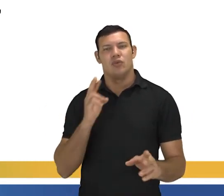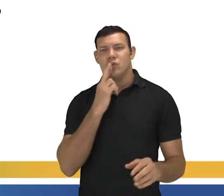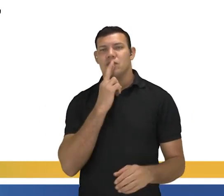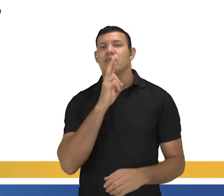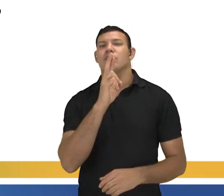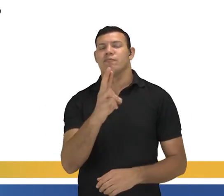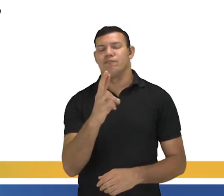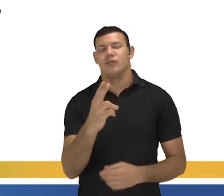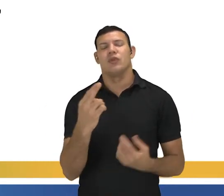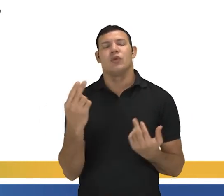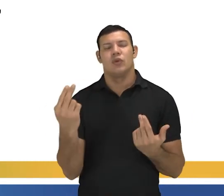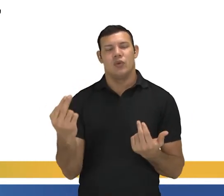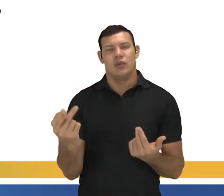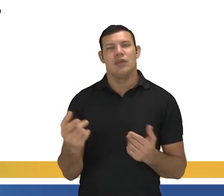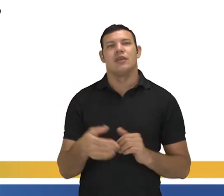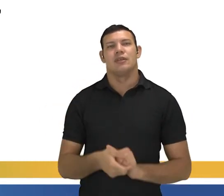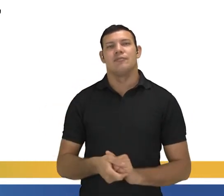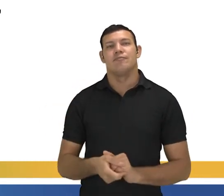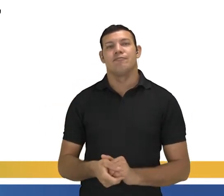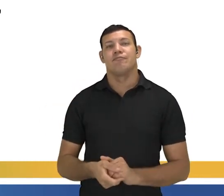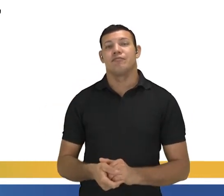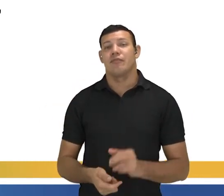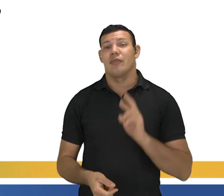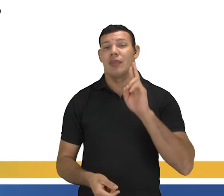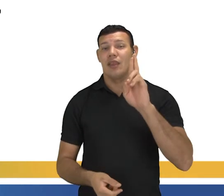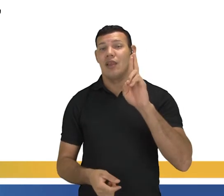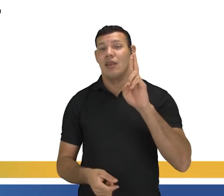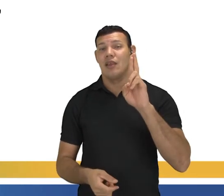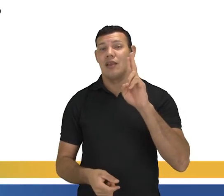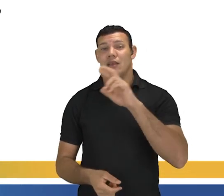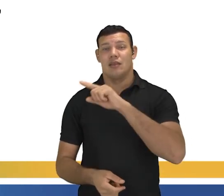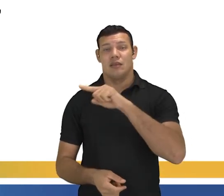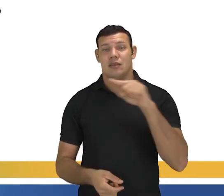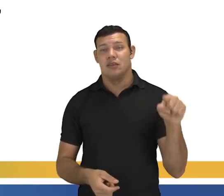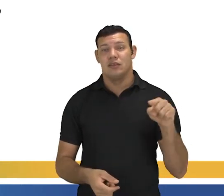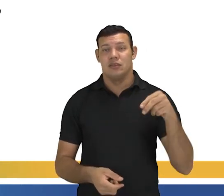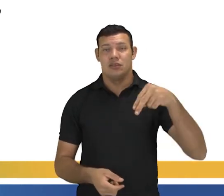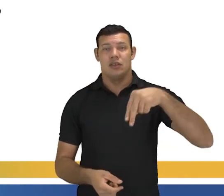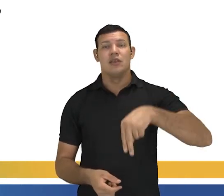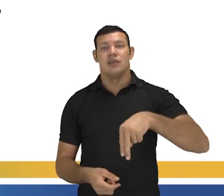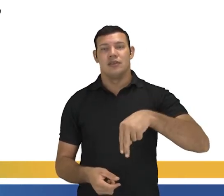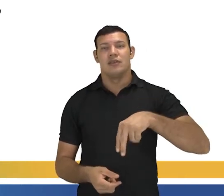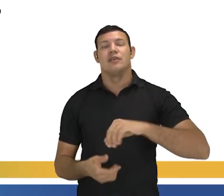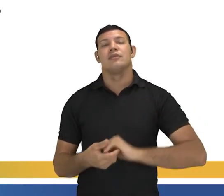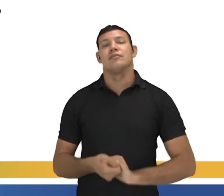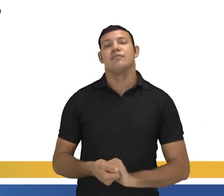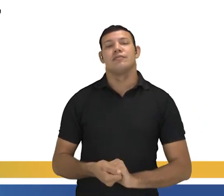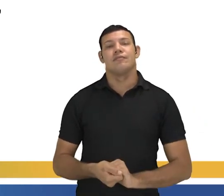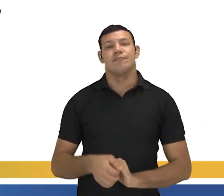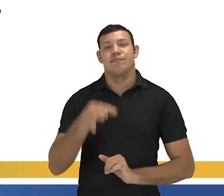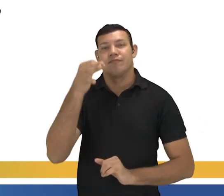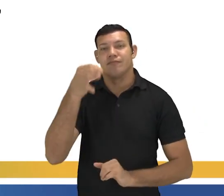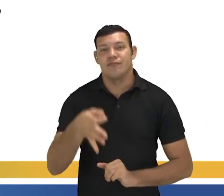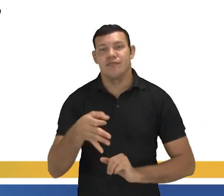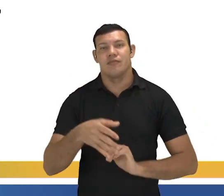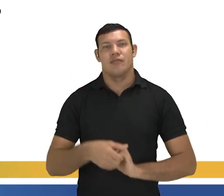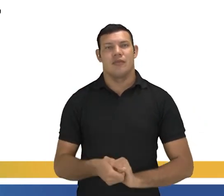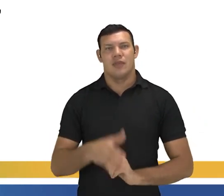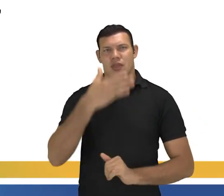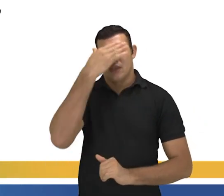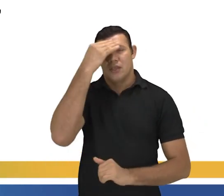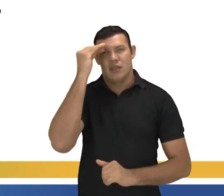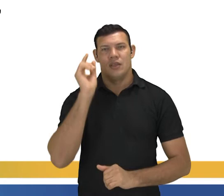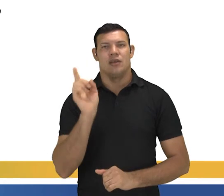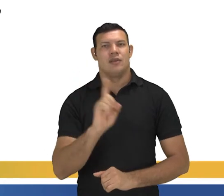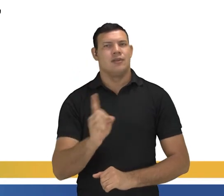REC fazendo também a divisão de R dividido pelo N, que é o número de resistores, certo? Não